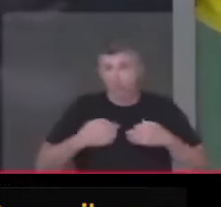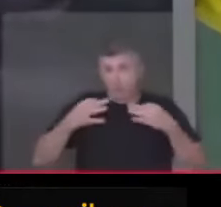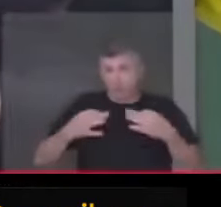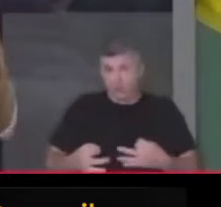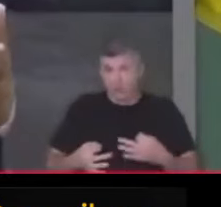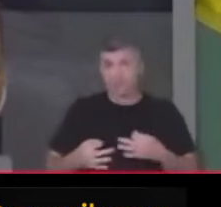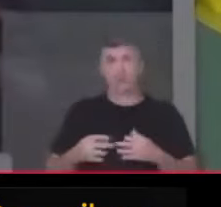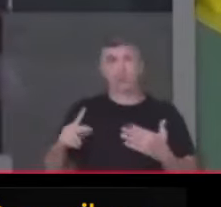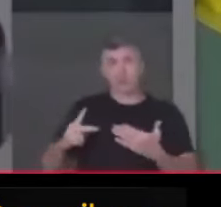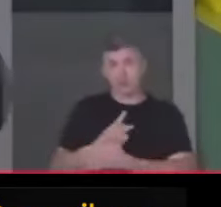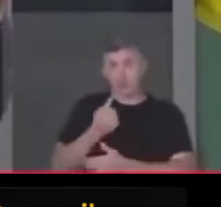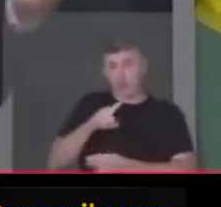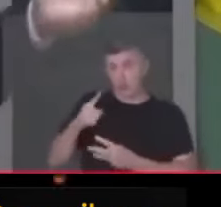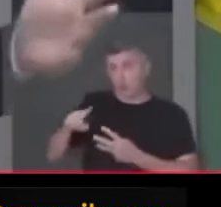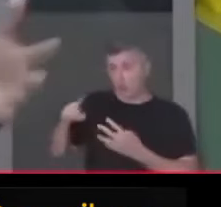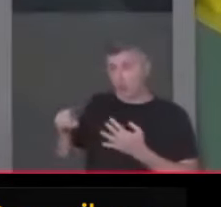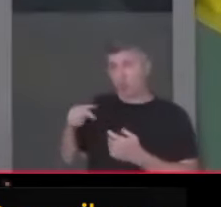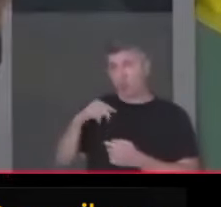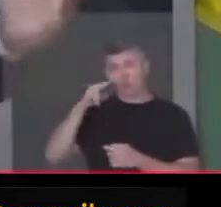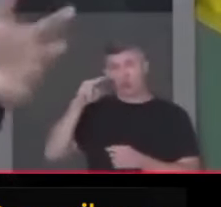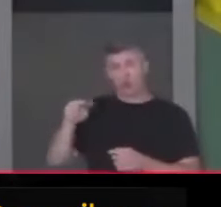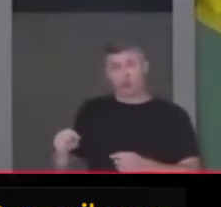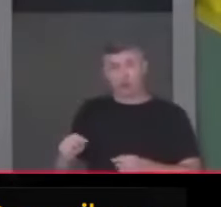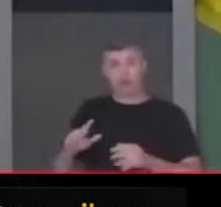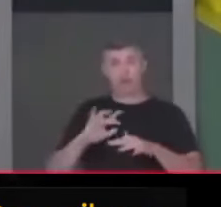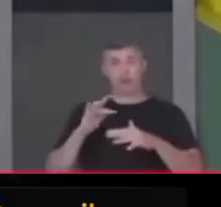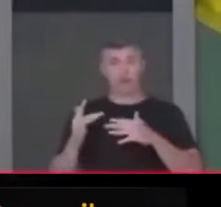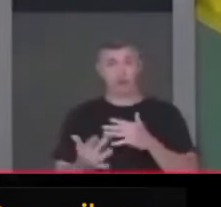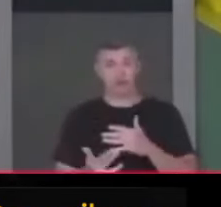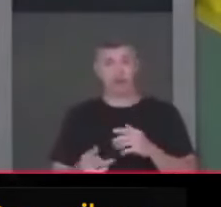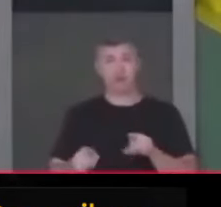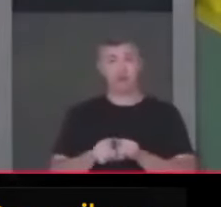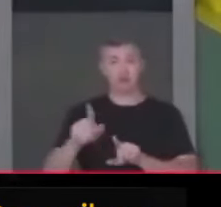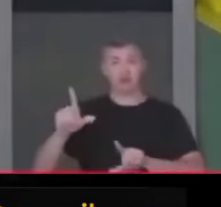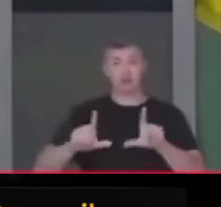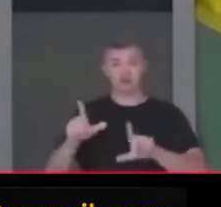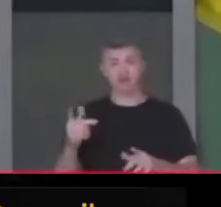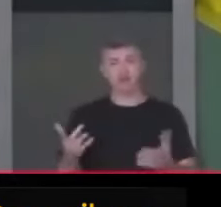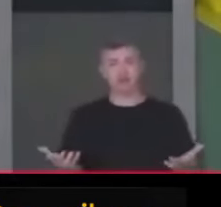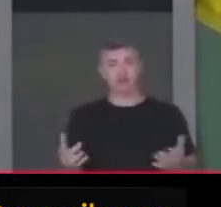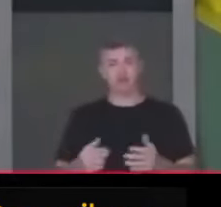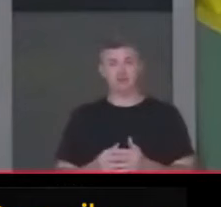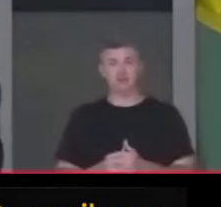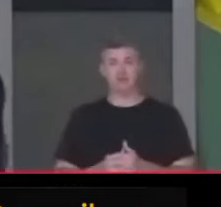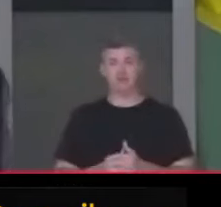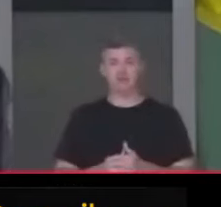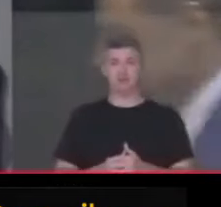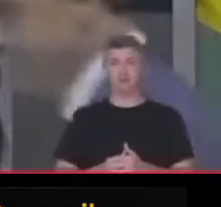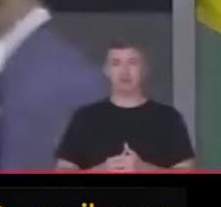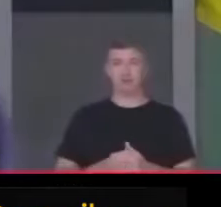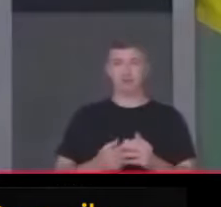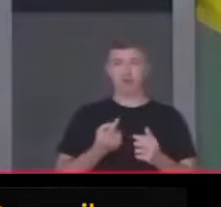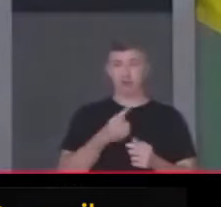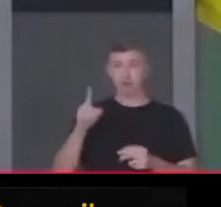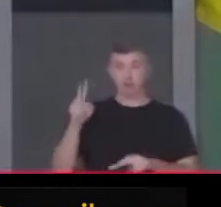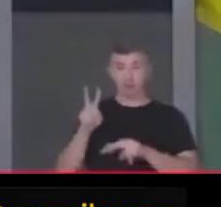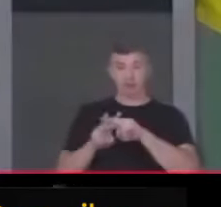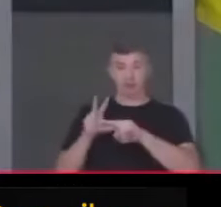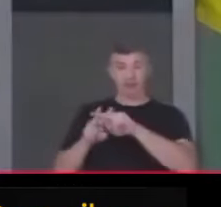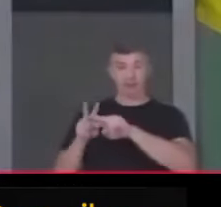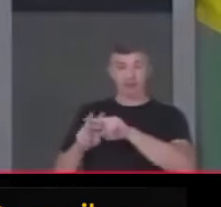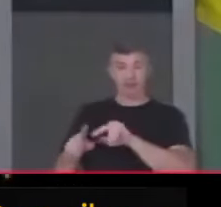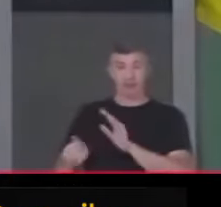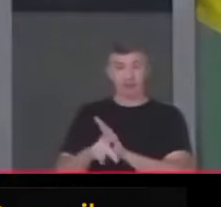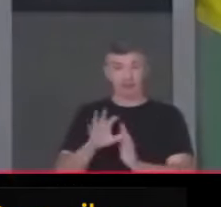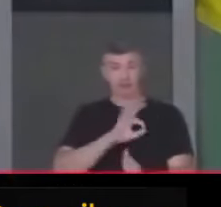pelos últimos acontecimentos que nós assistimos pelas redes sociais e pela televisão, com as últimas prisões feitas pela